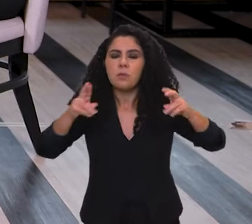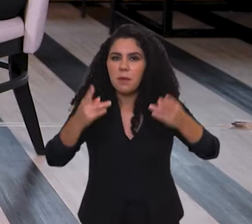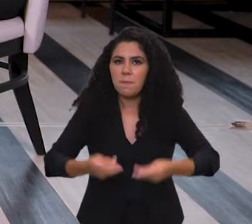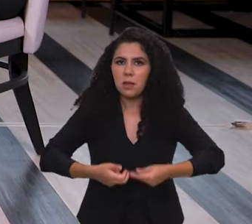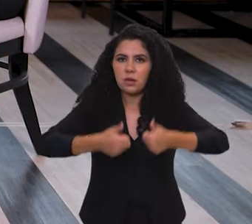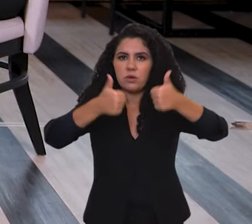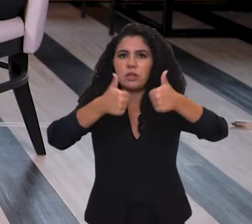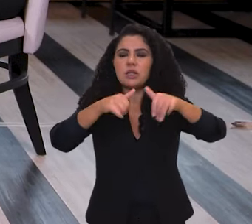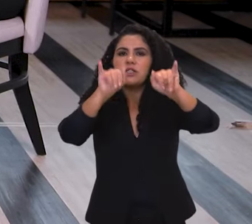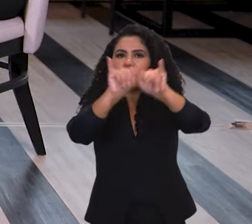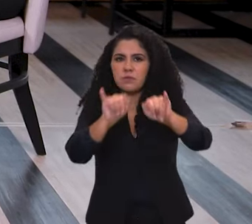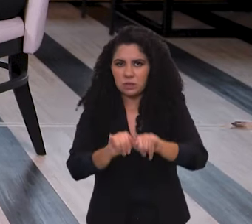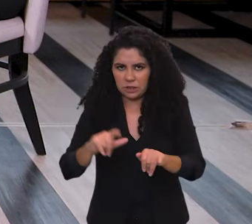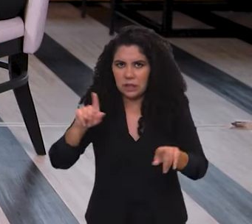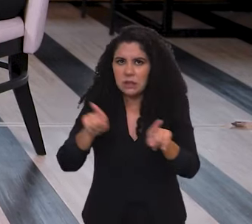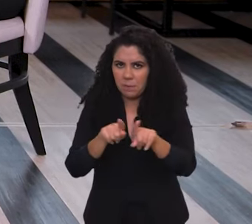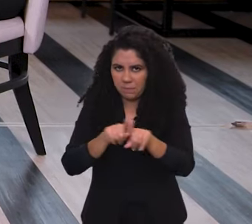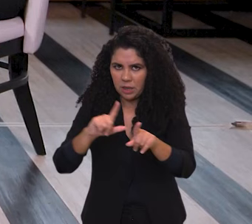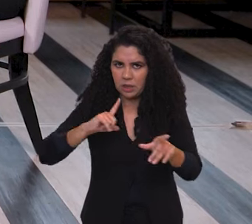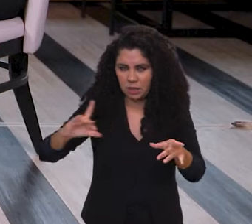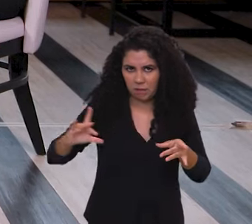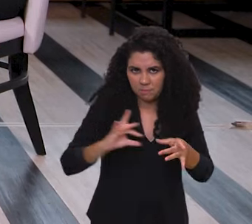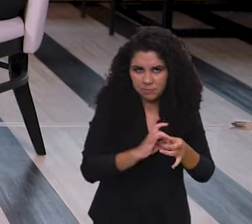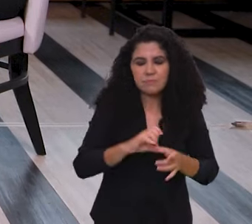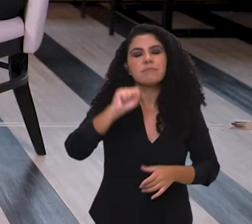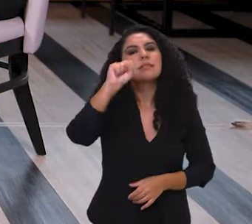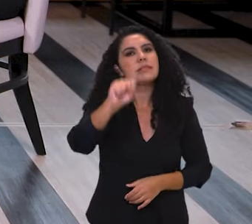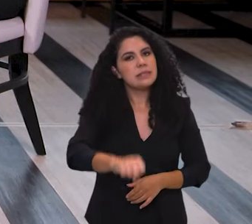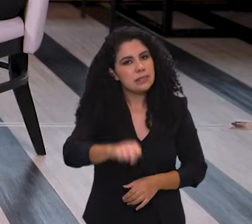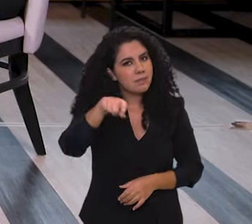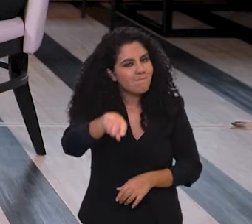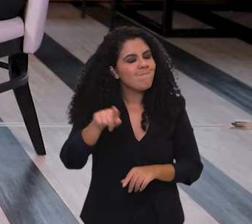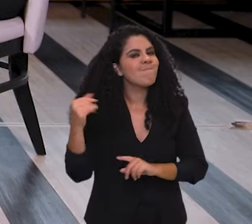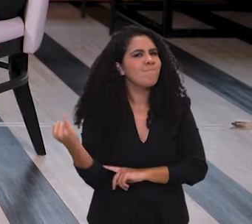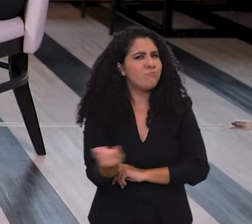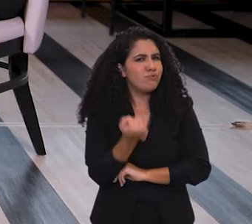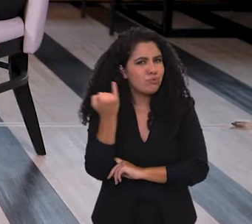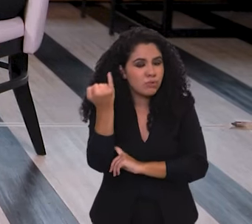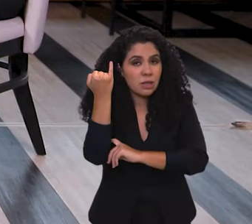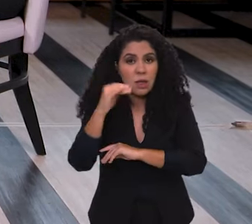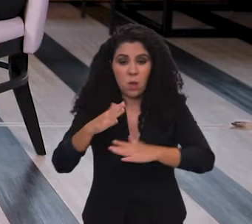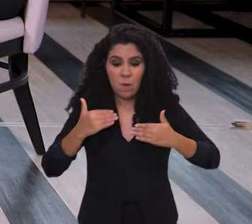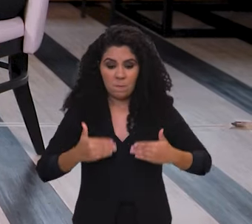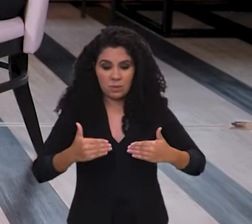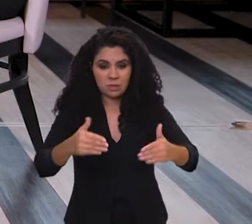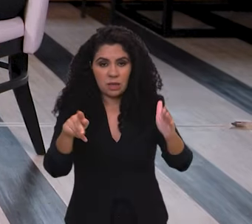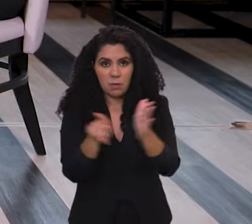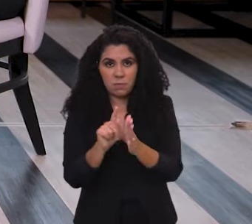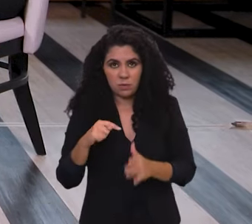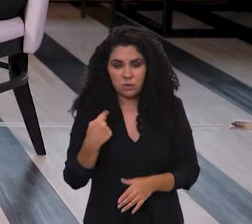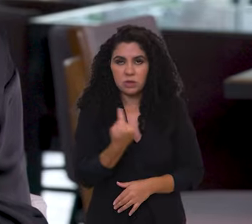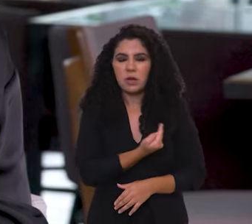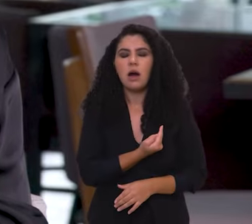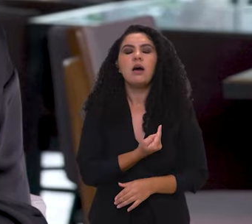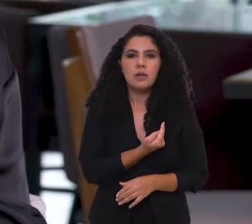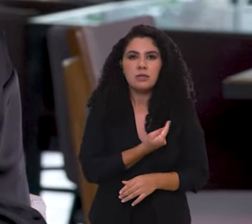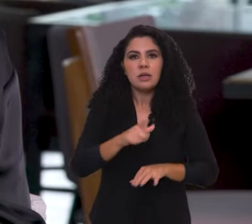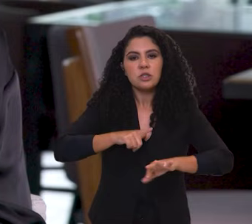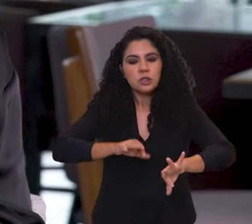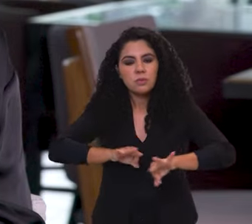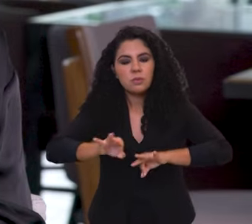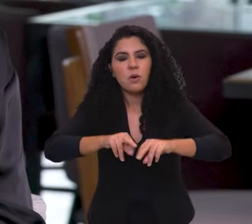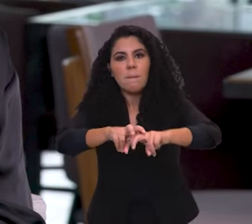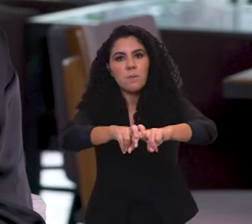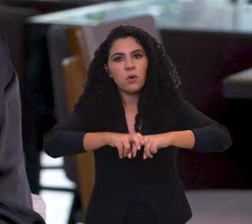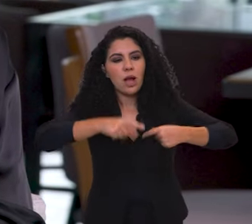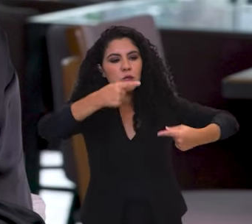infraestrutura também faz parte? Faz parte, sim, e ela é essencial. Nós do Ministério, nós trabalhamos, né, por meio